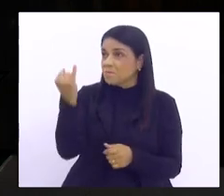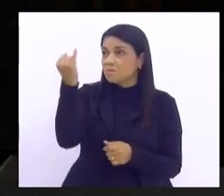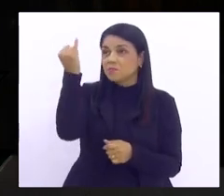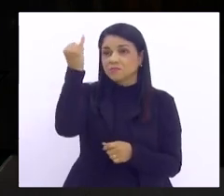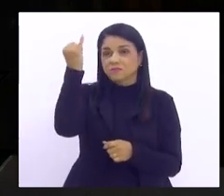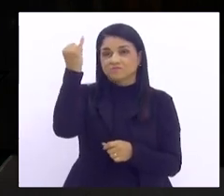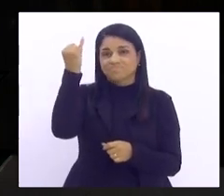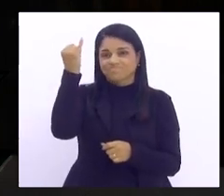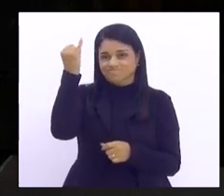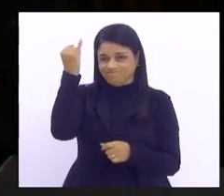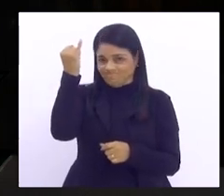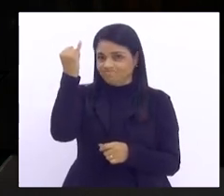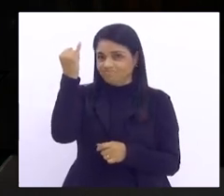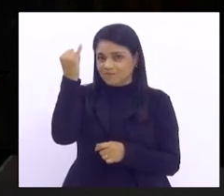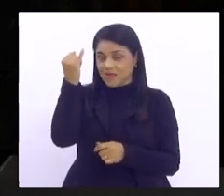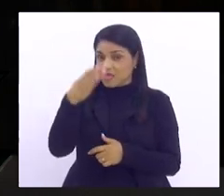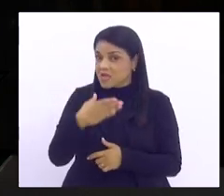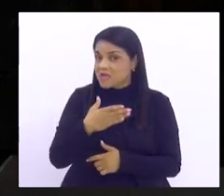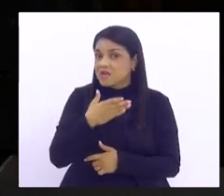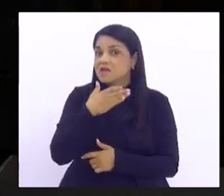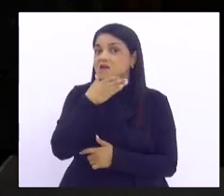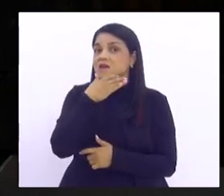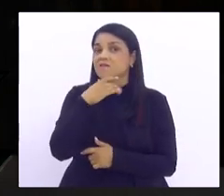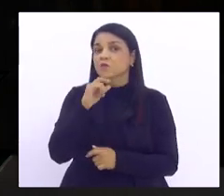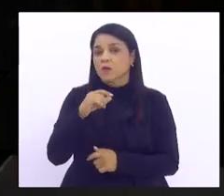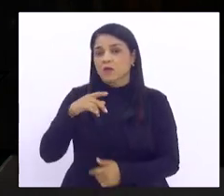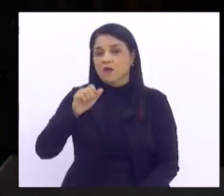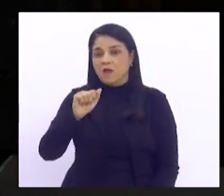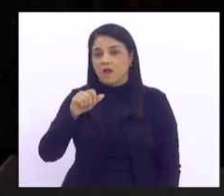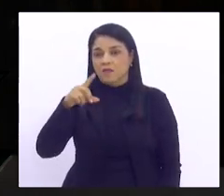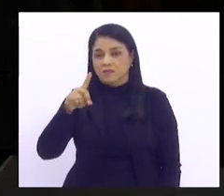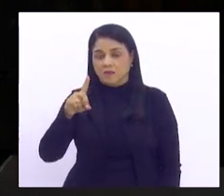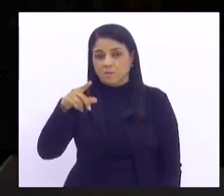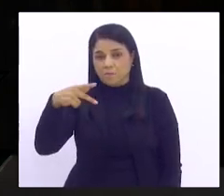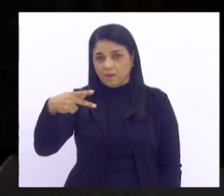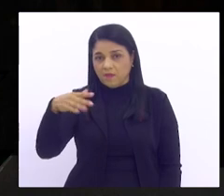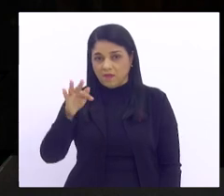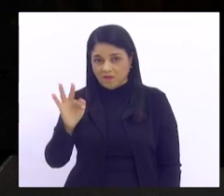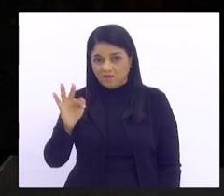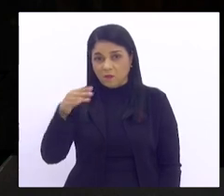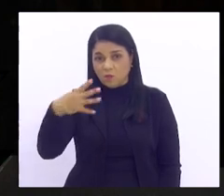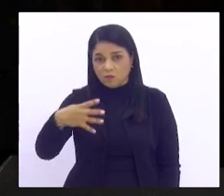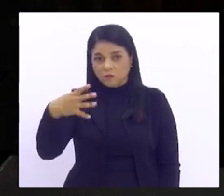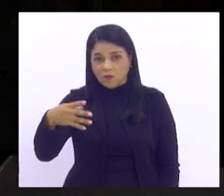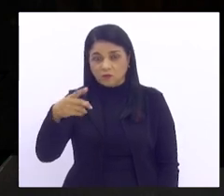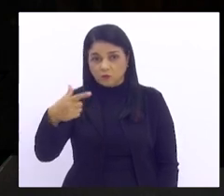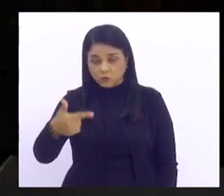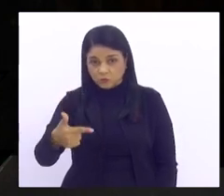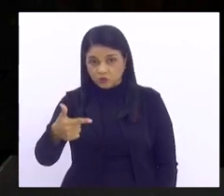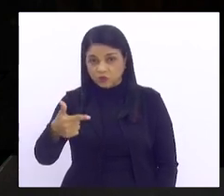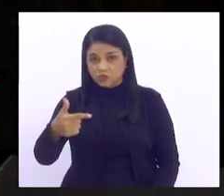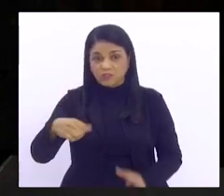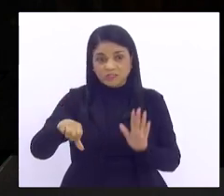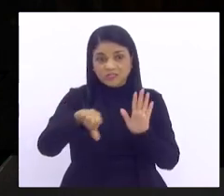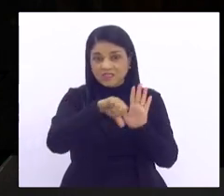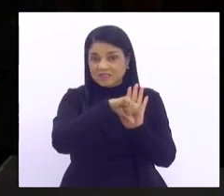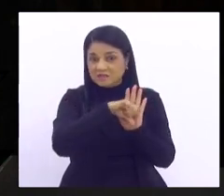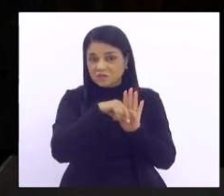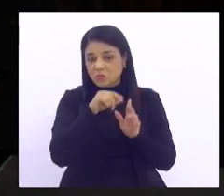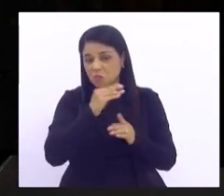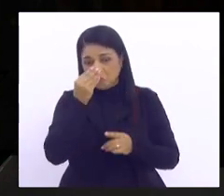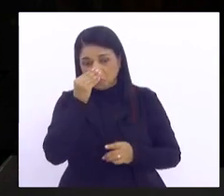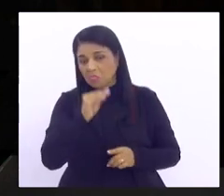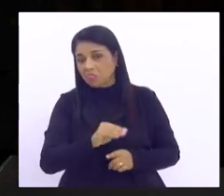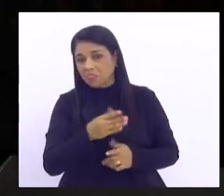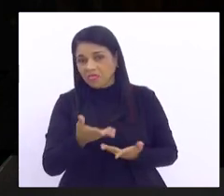da mais alta gravidade, que é justamente sobre a DPF 442, que visa a descriminalização do aborto. E não é só até